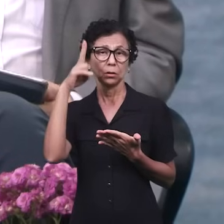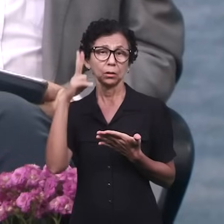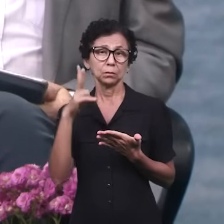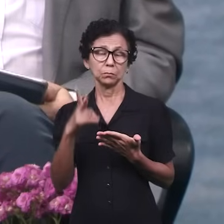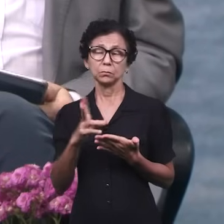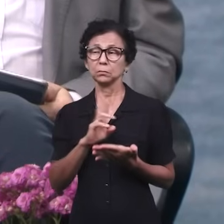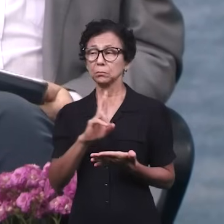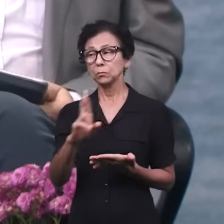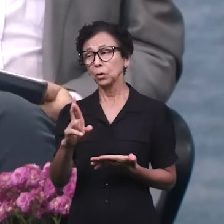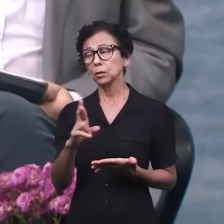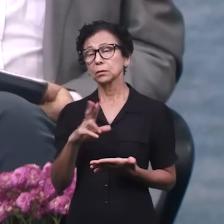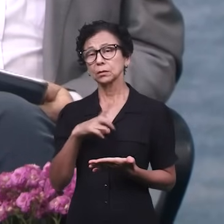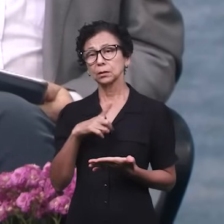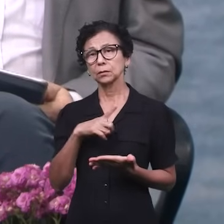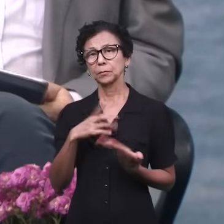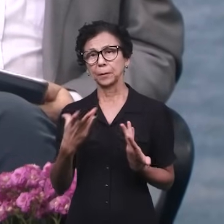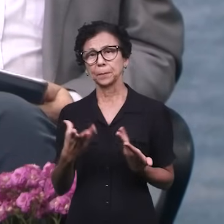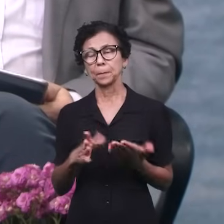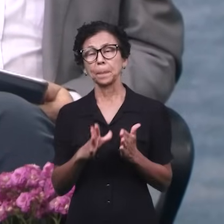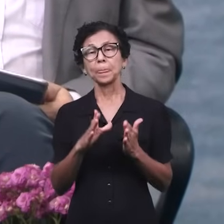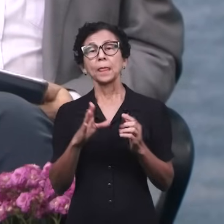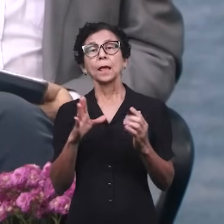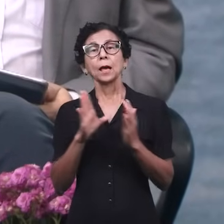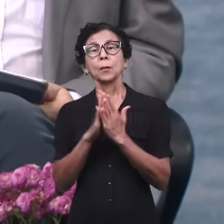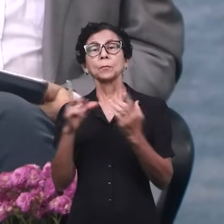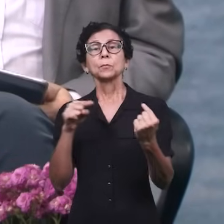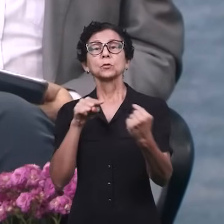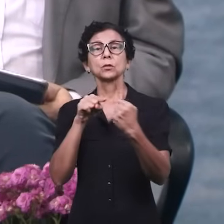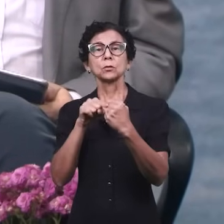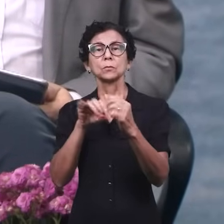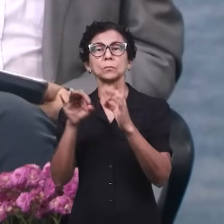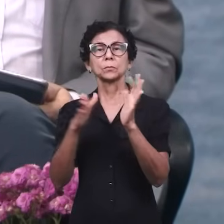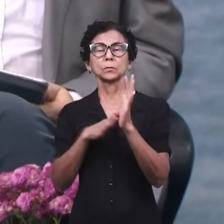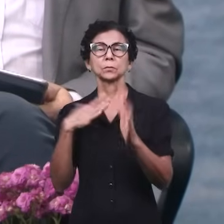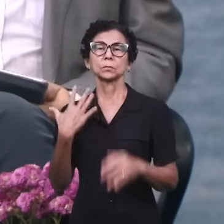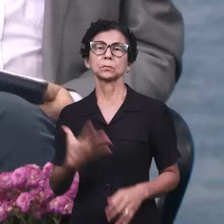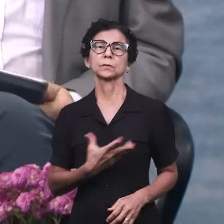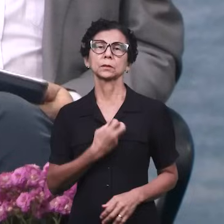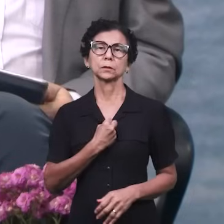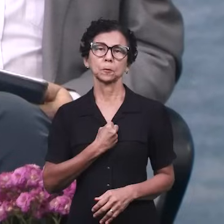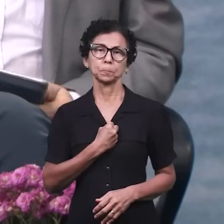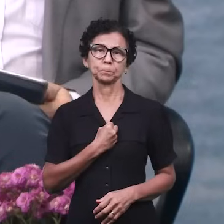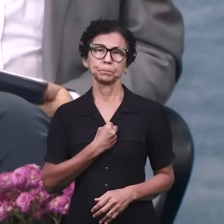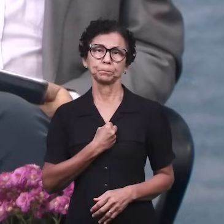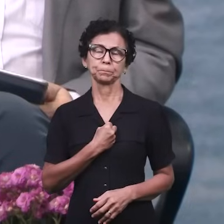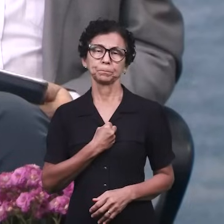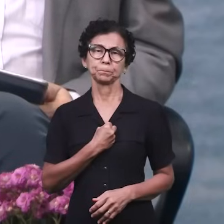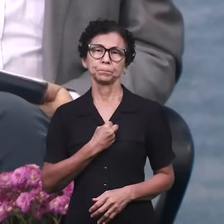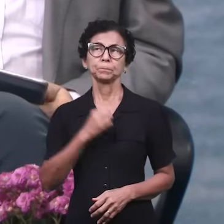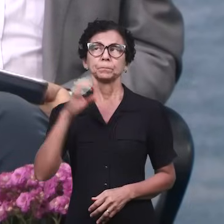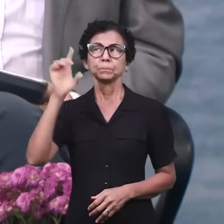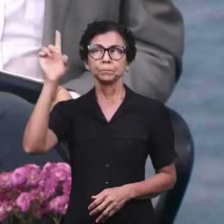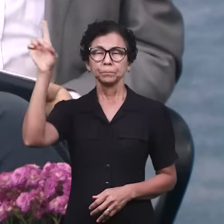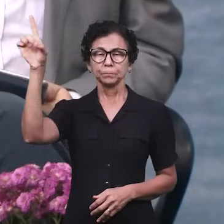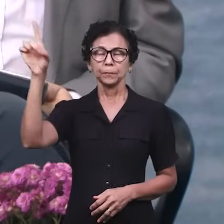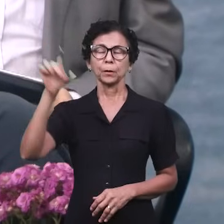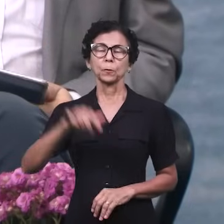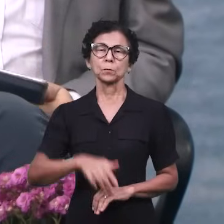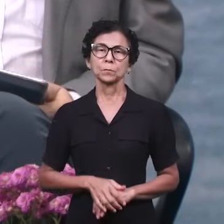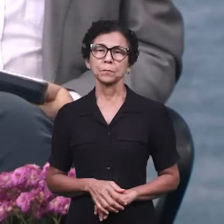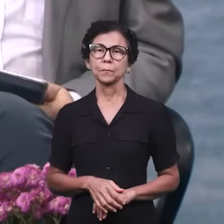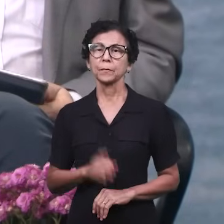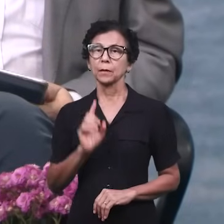pergunta que é nos encaminhar no projeto de salvação de Deus amém então para isso se você vai ler a